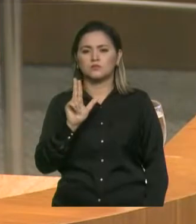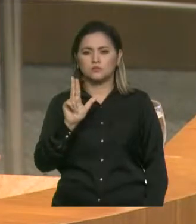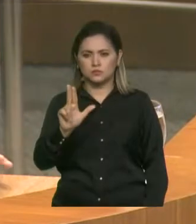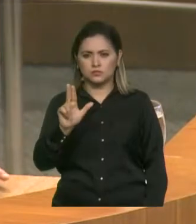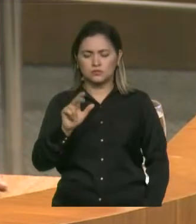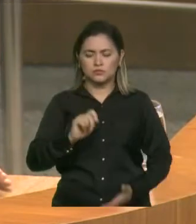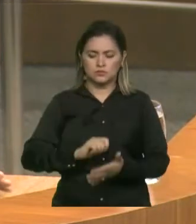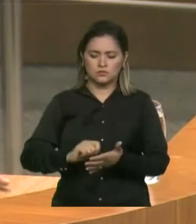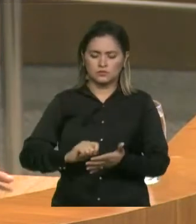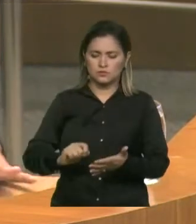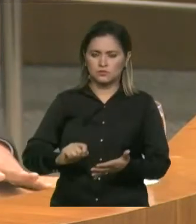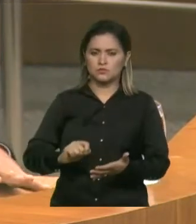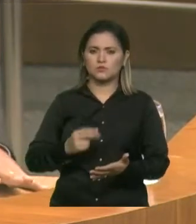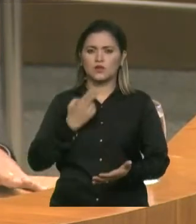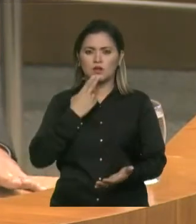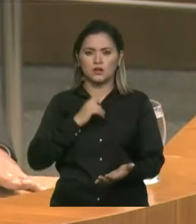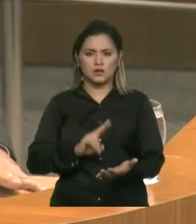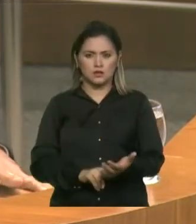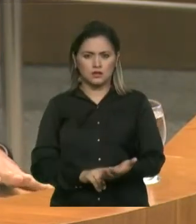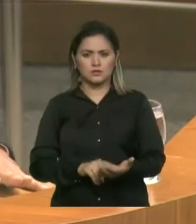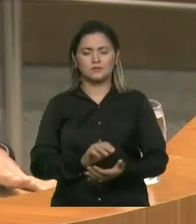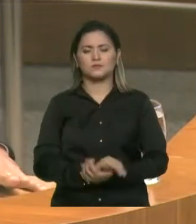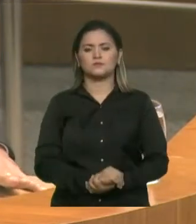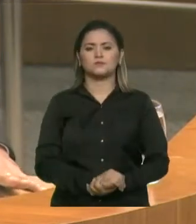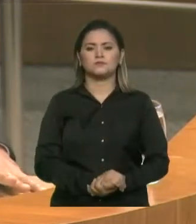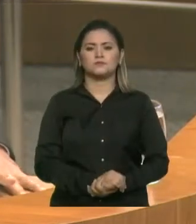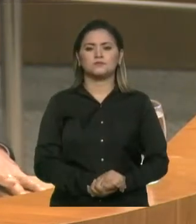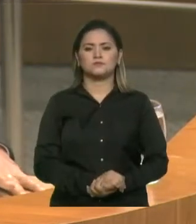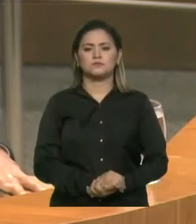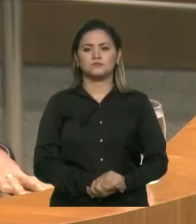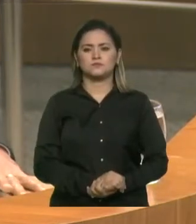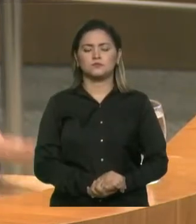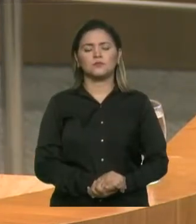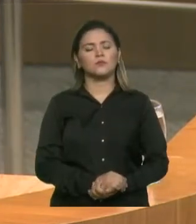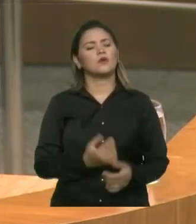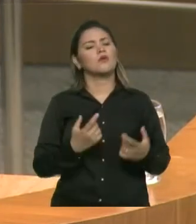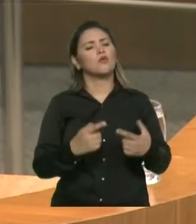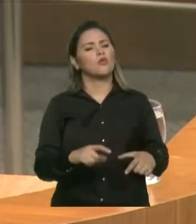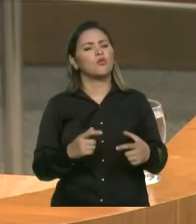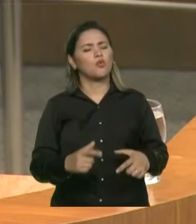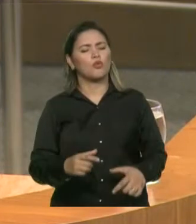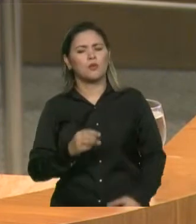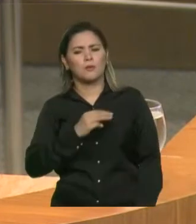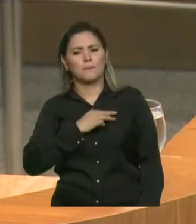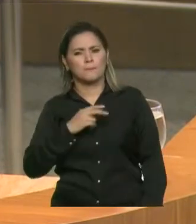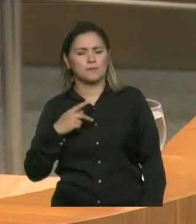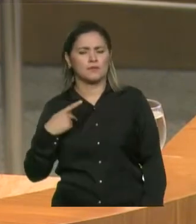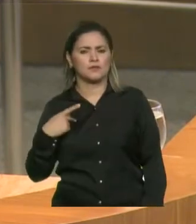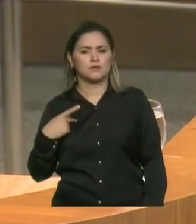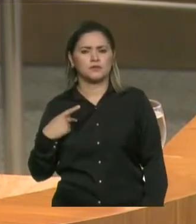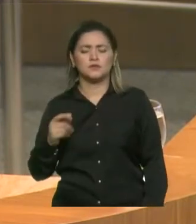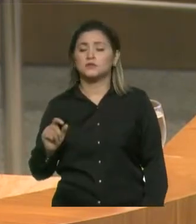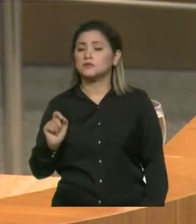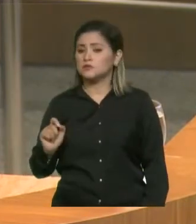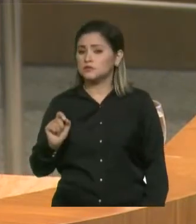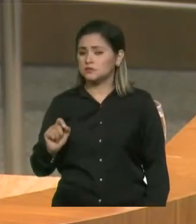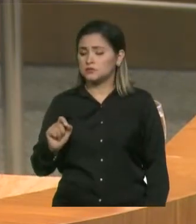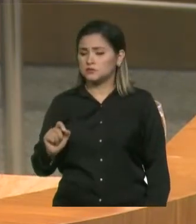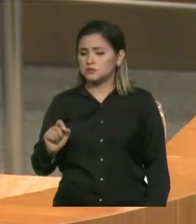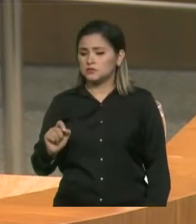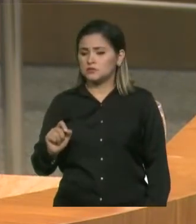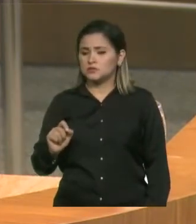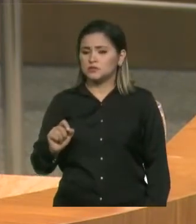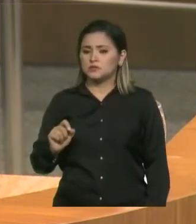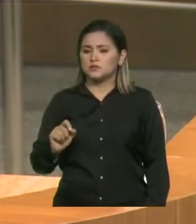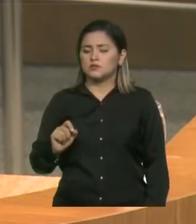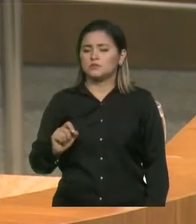vez, onde andava o Ministério Público, que não se